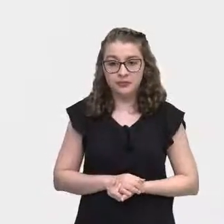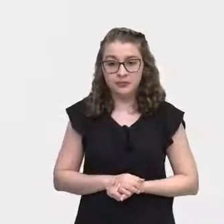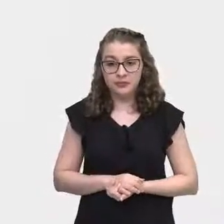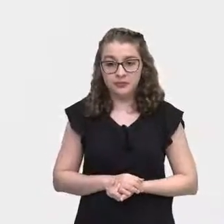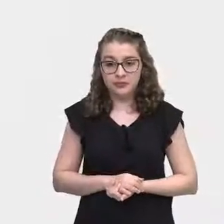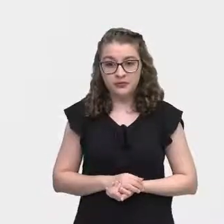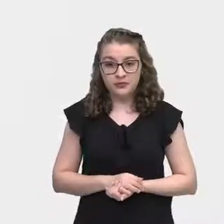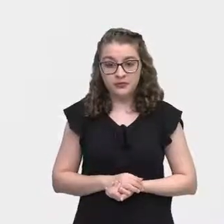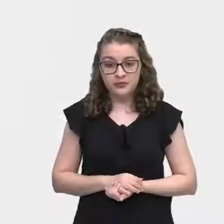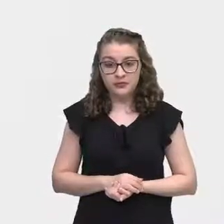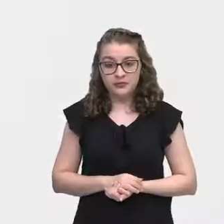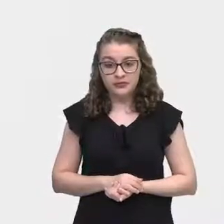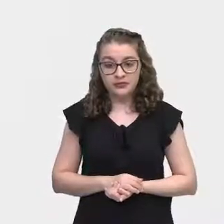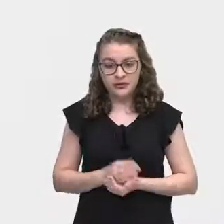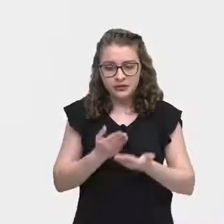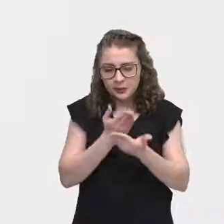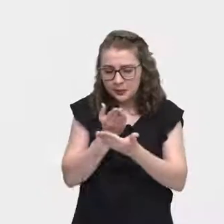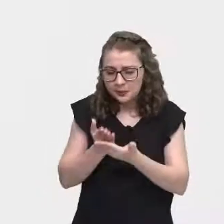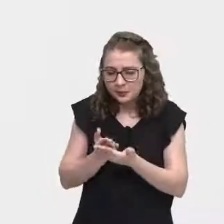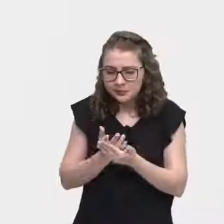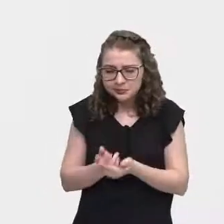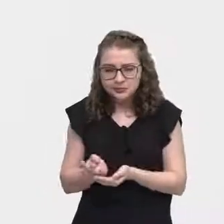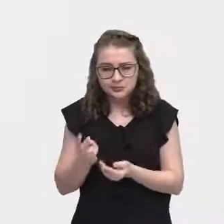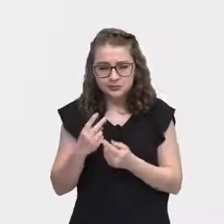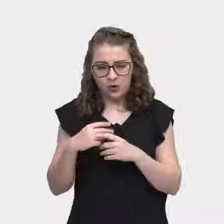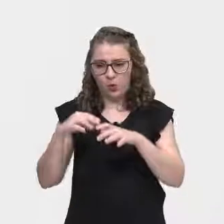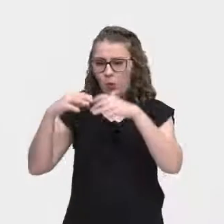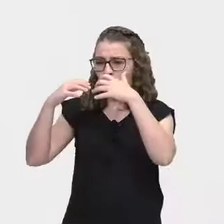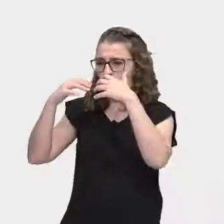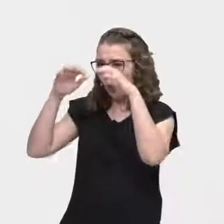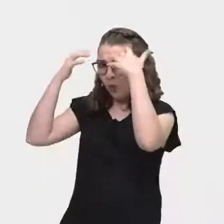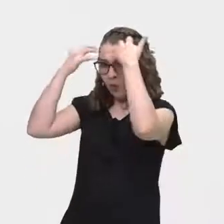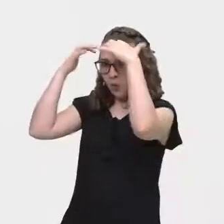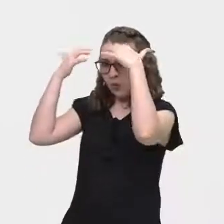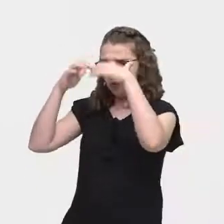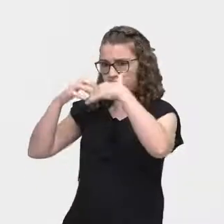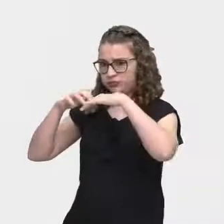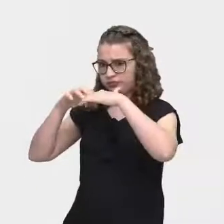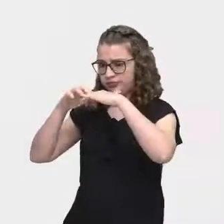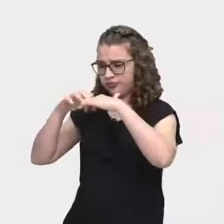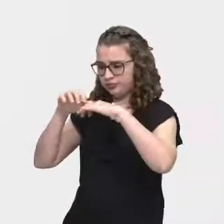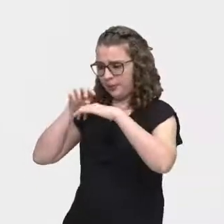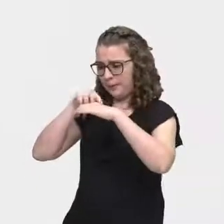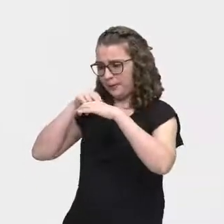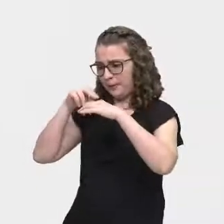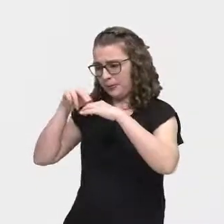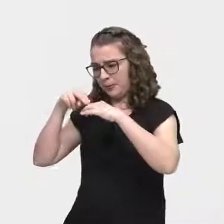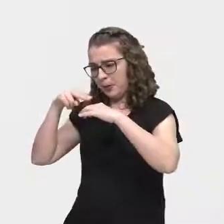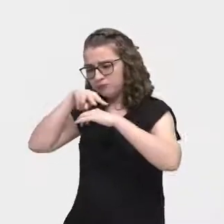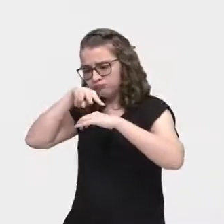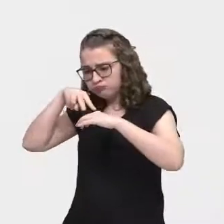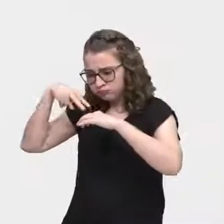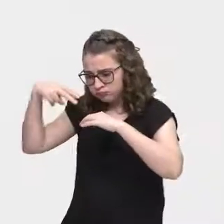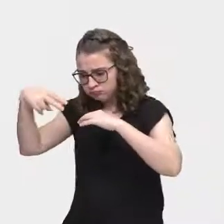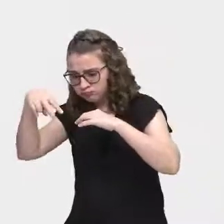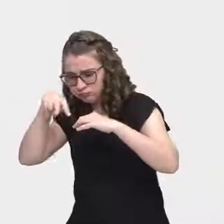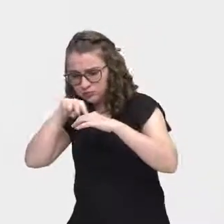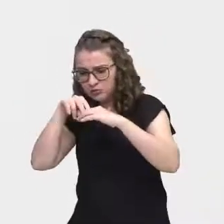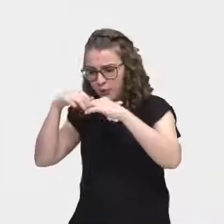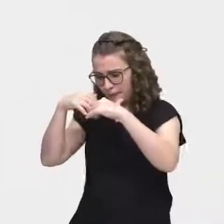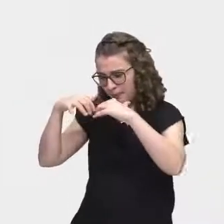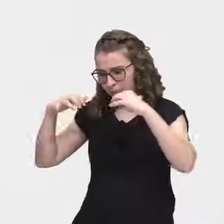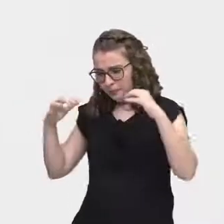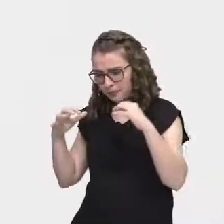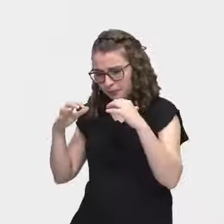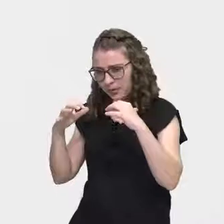você olhar e estudar o cérebro humano, as partes do cérebro, né? Você estudar ali, você abre